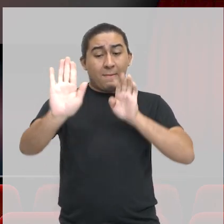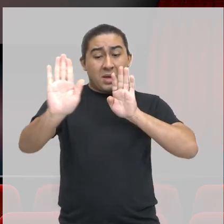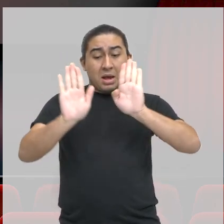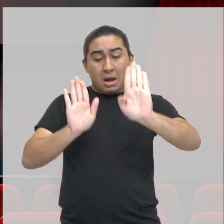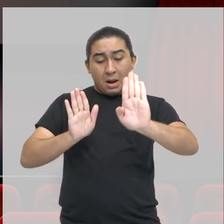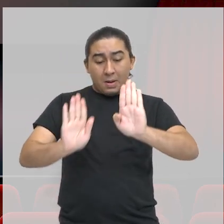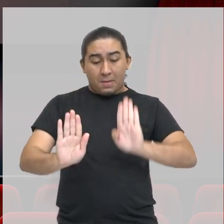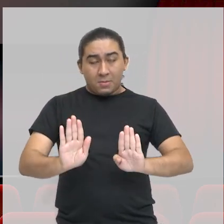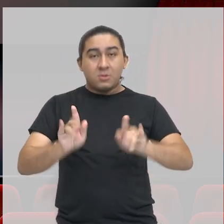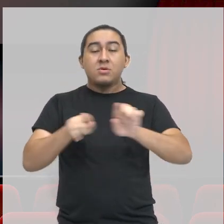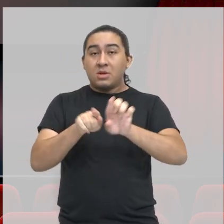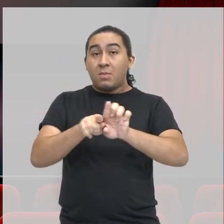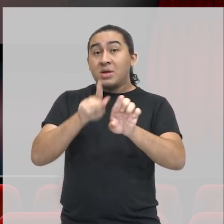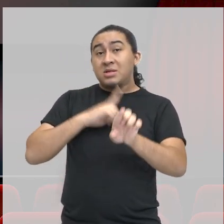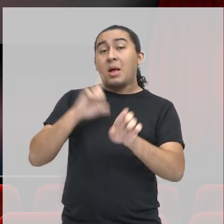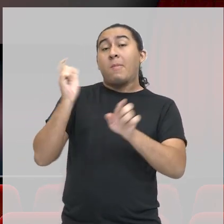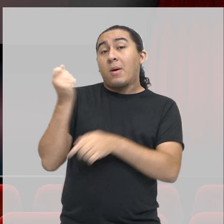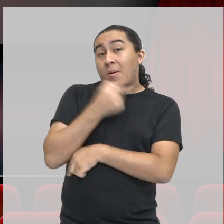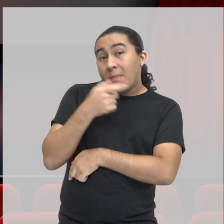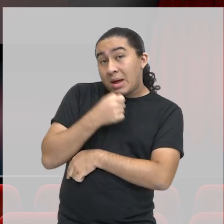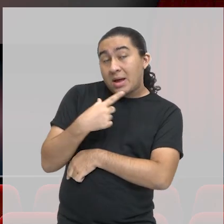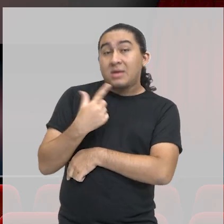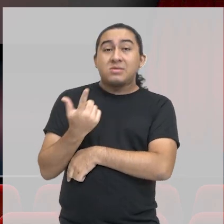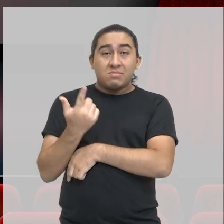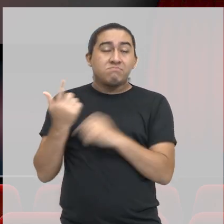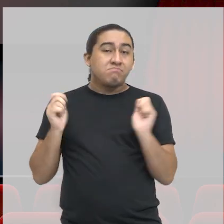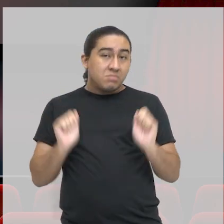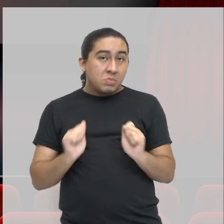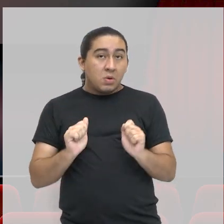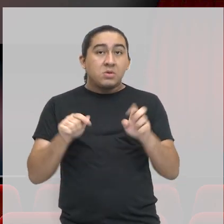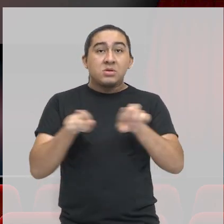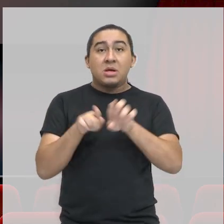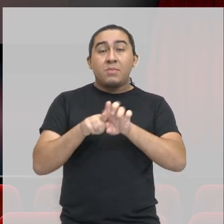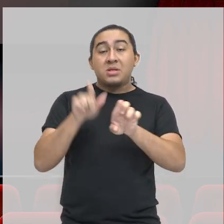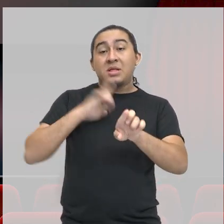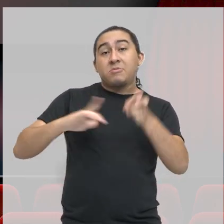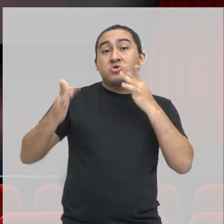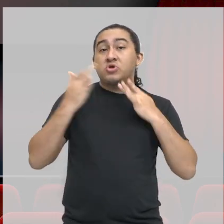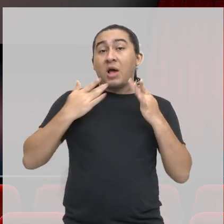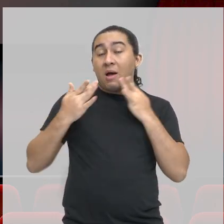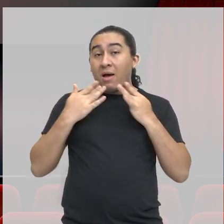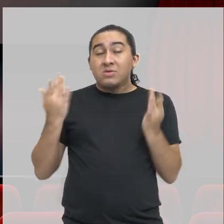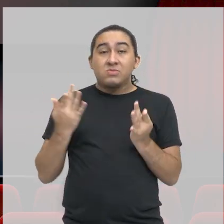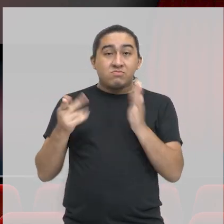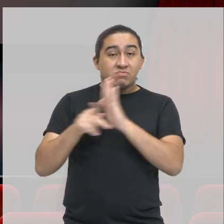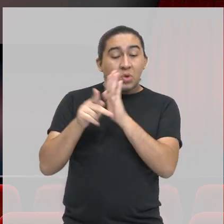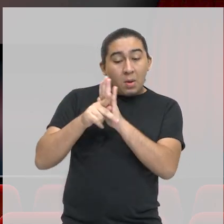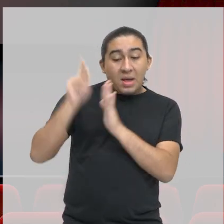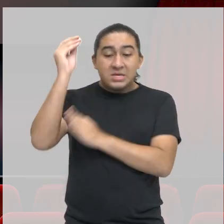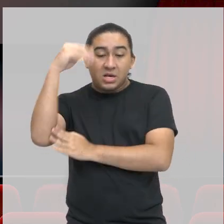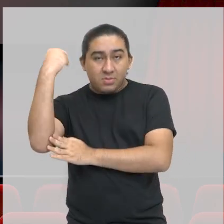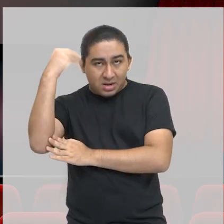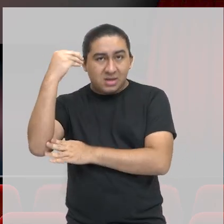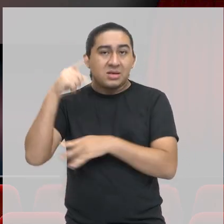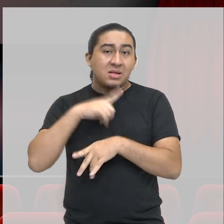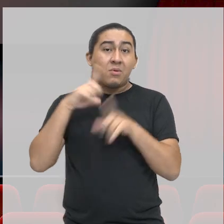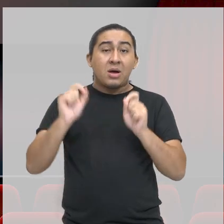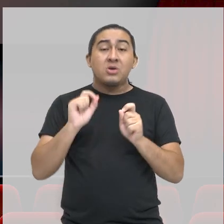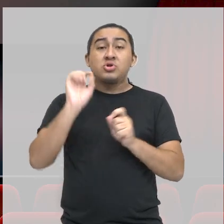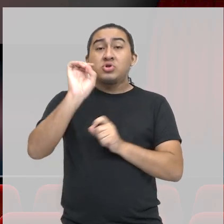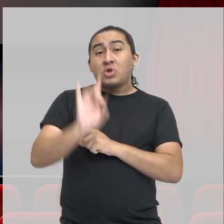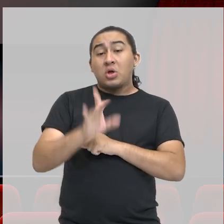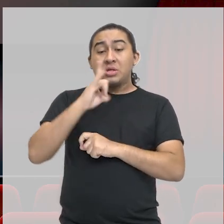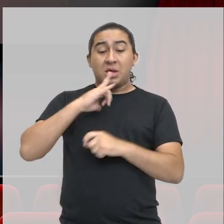pode fazer uma comédia, pode fazer também os teatro experimental, então só através do quê? Dos